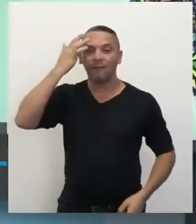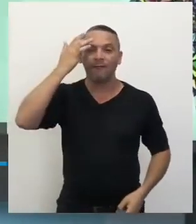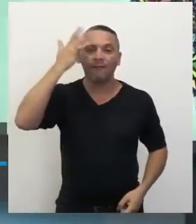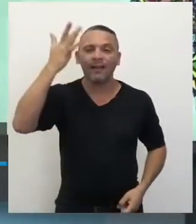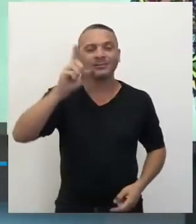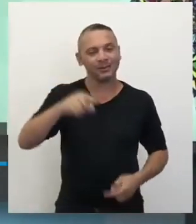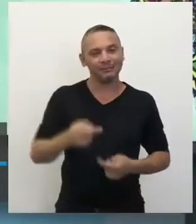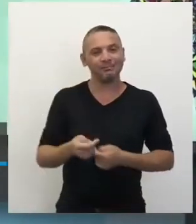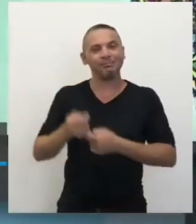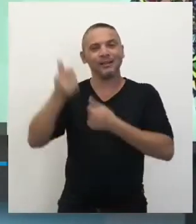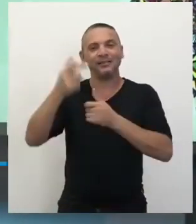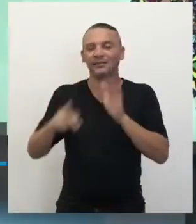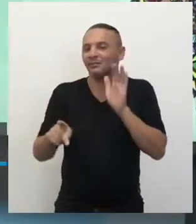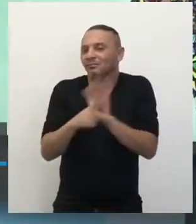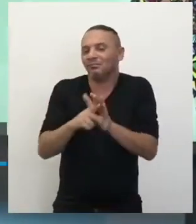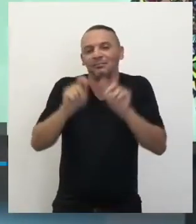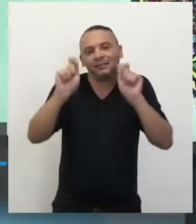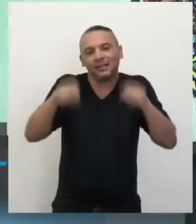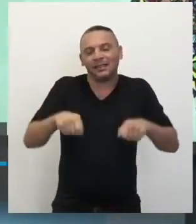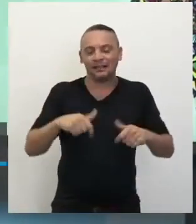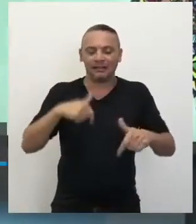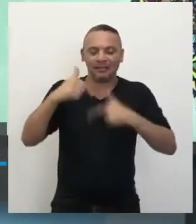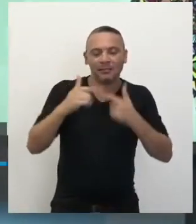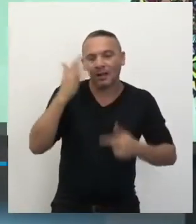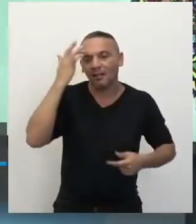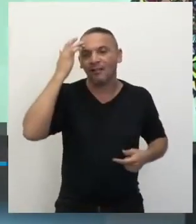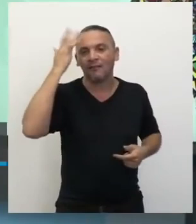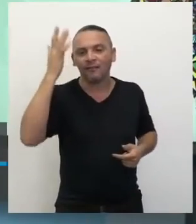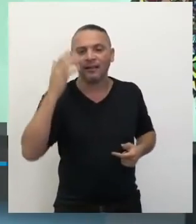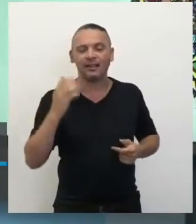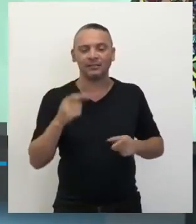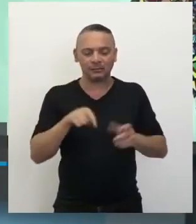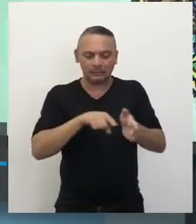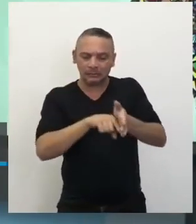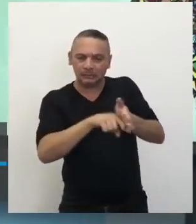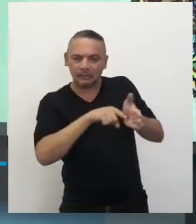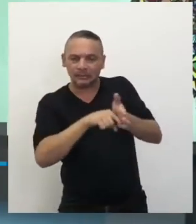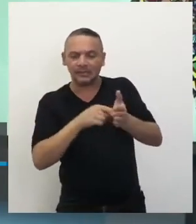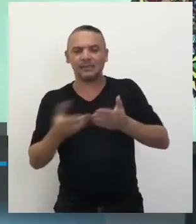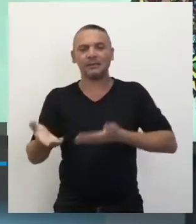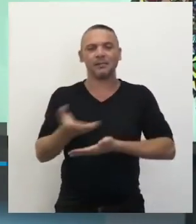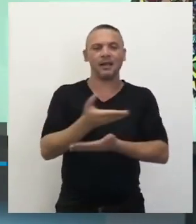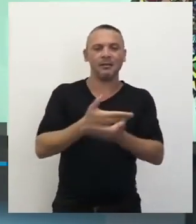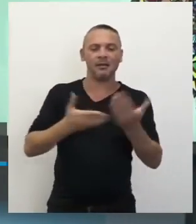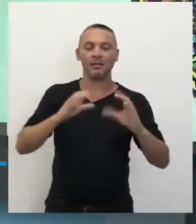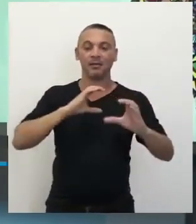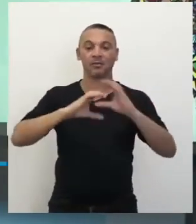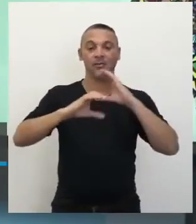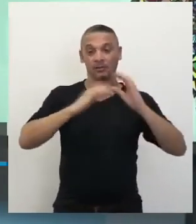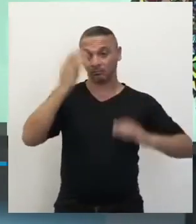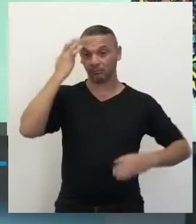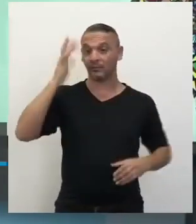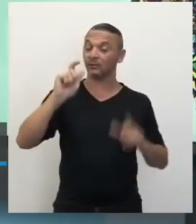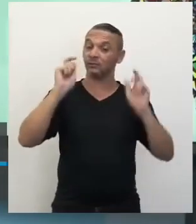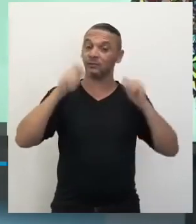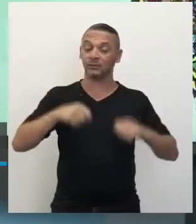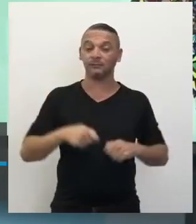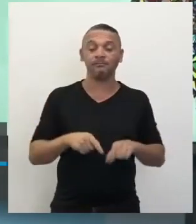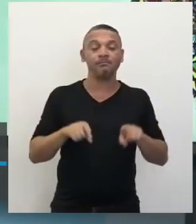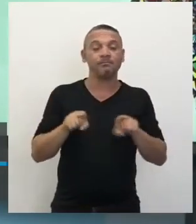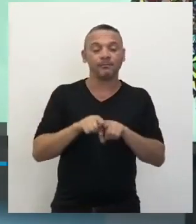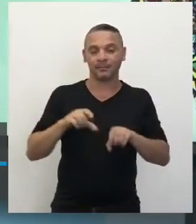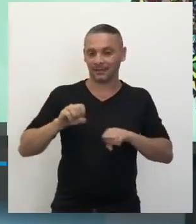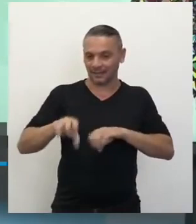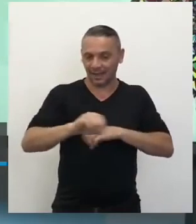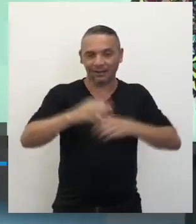da tecnologia. Então, facilitar o nosso trabalho, as buscas, as pesquisas, as interações, comunicações. E chegamos até uma aula a